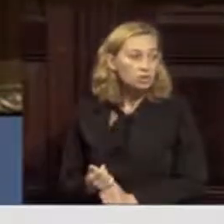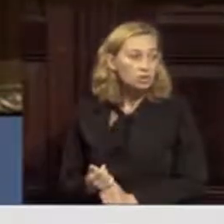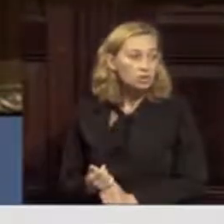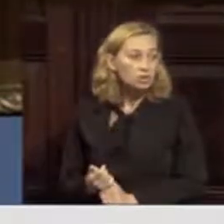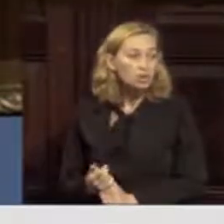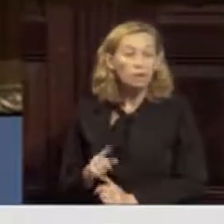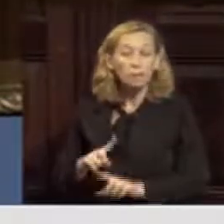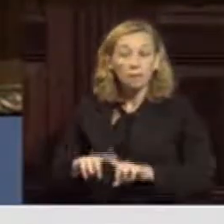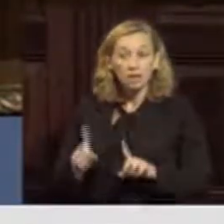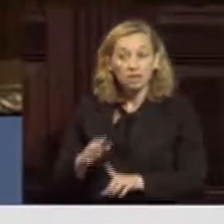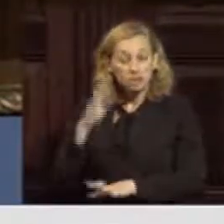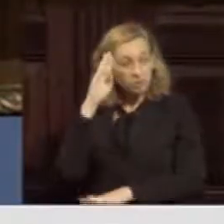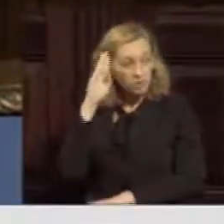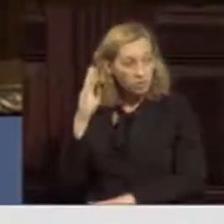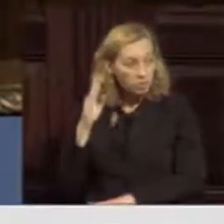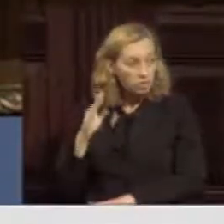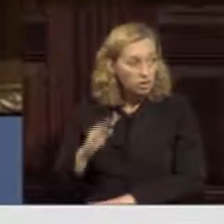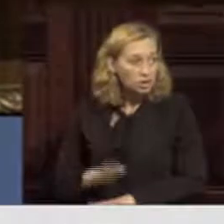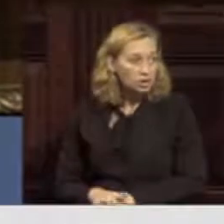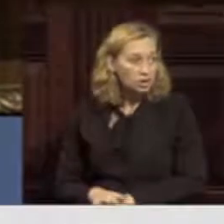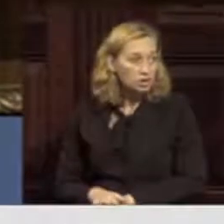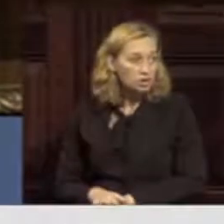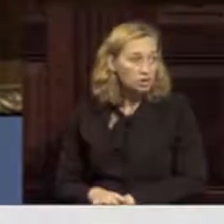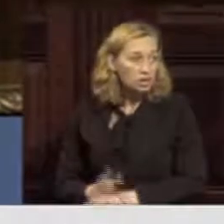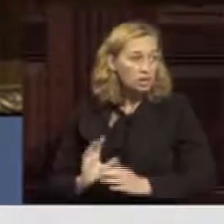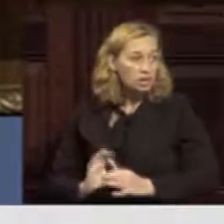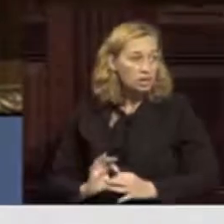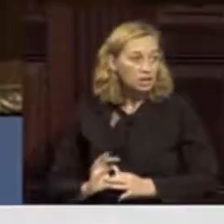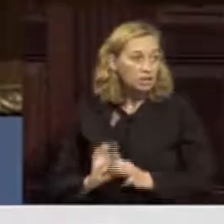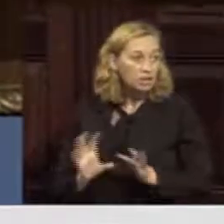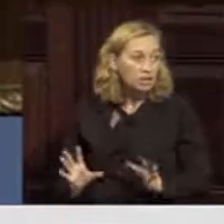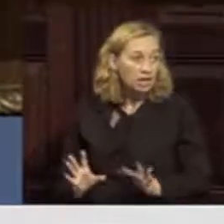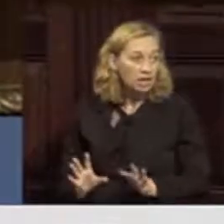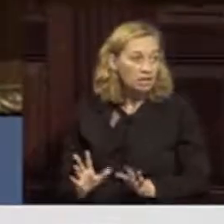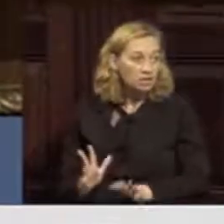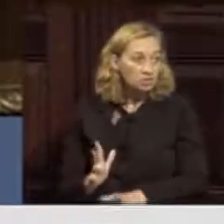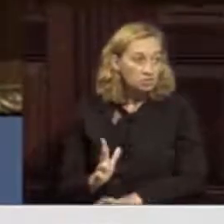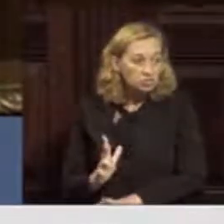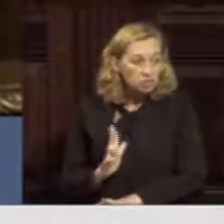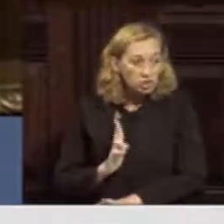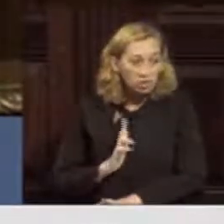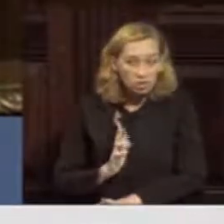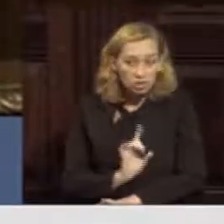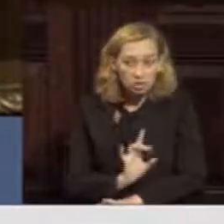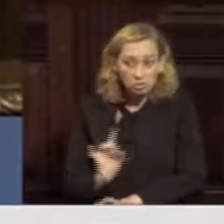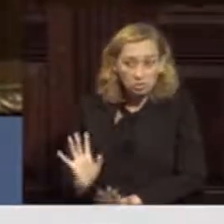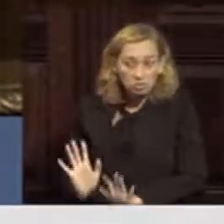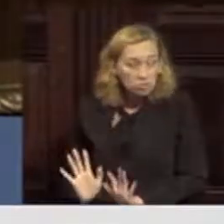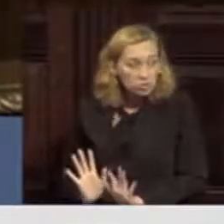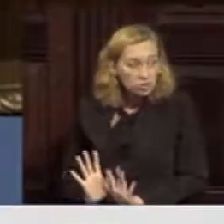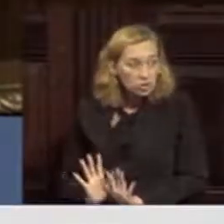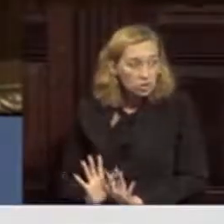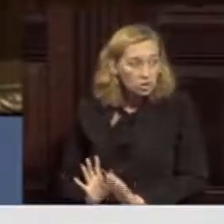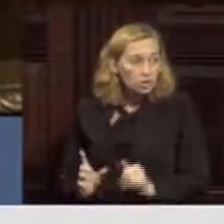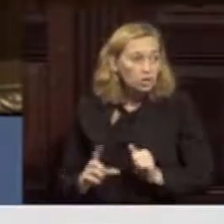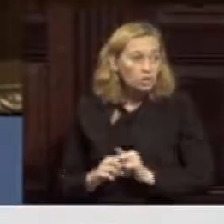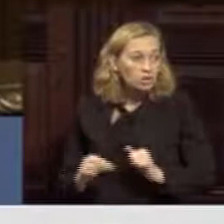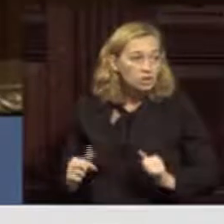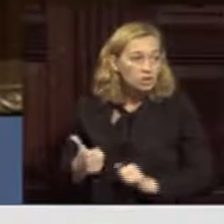mas principalmente às garantias e liberdades individuais. Ora, o artigo